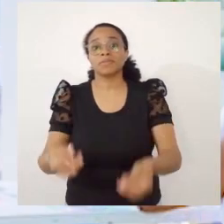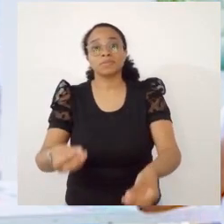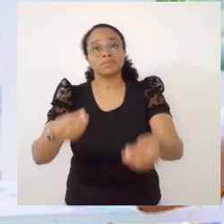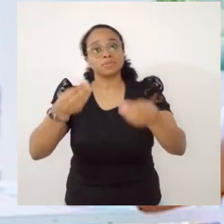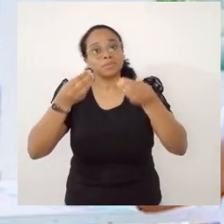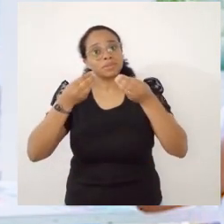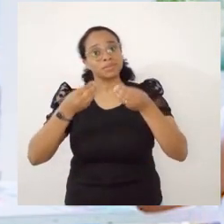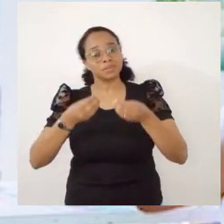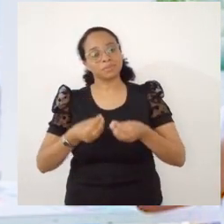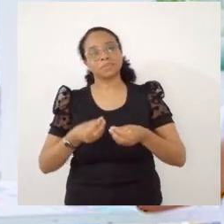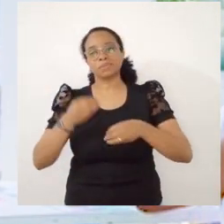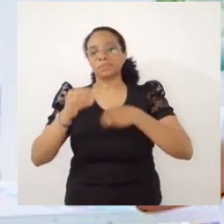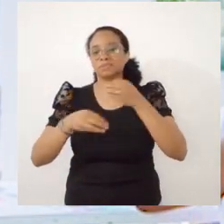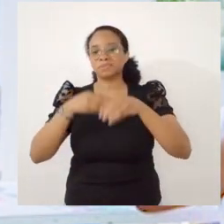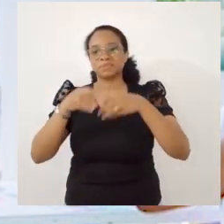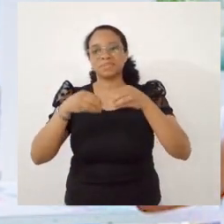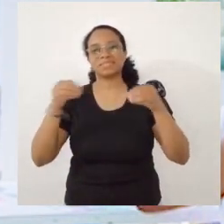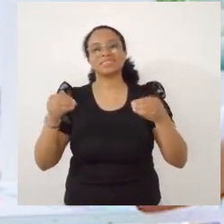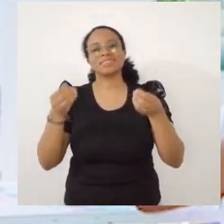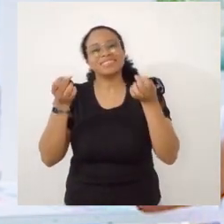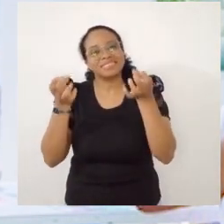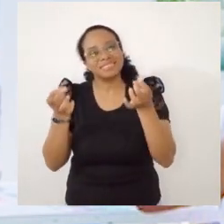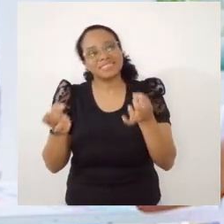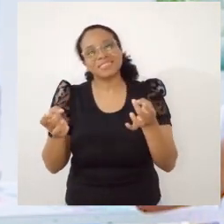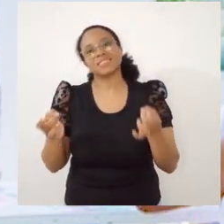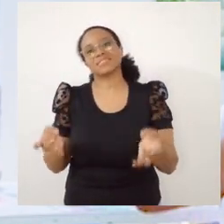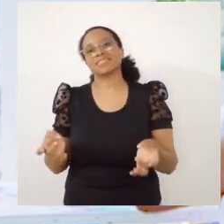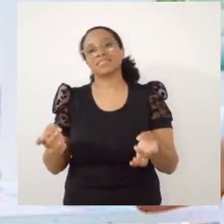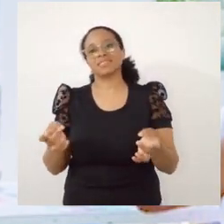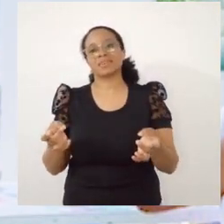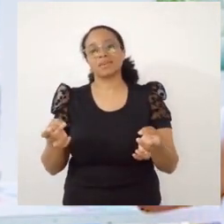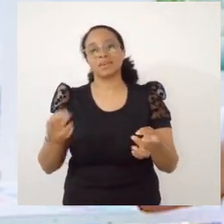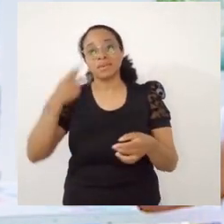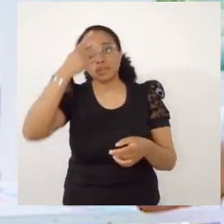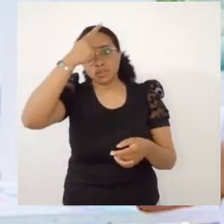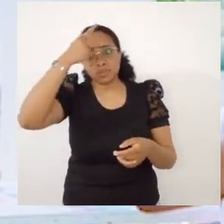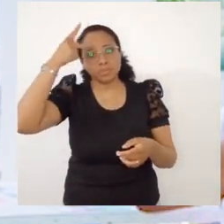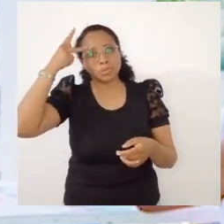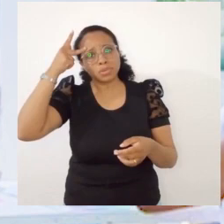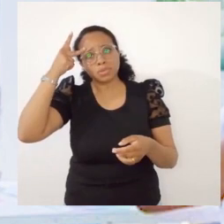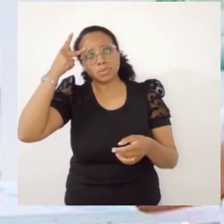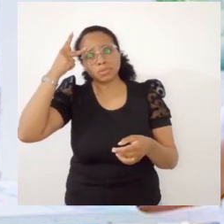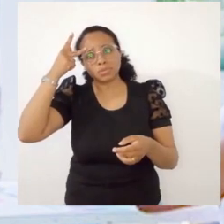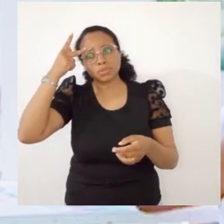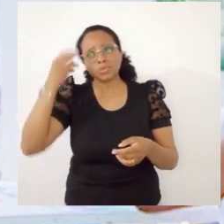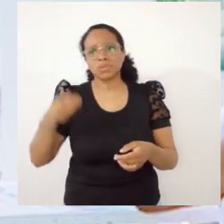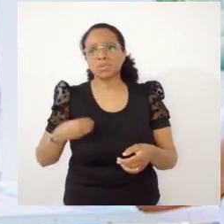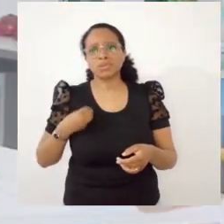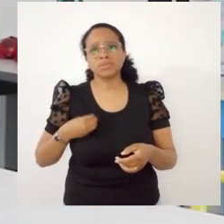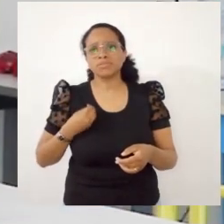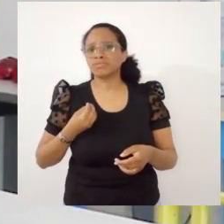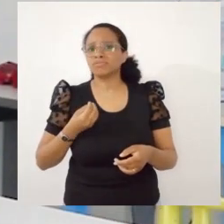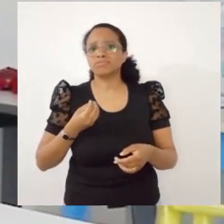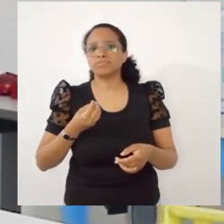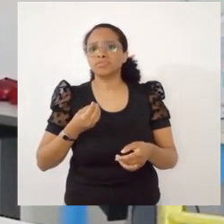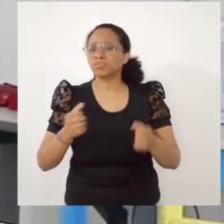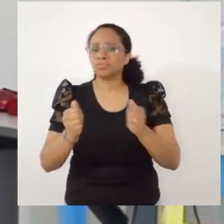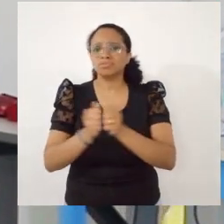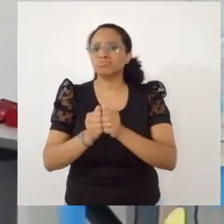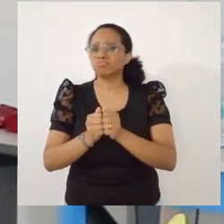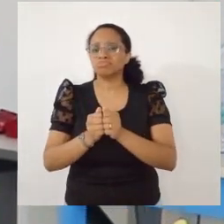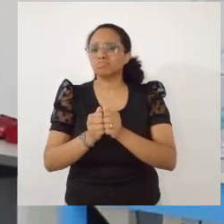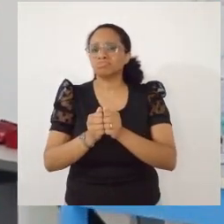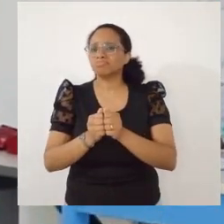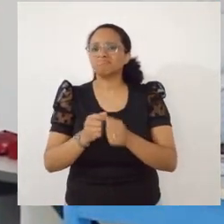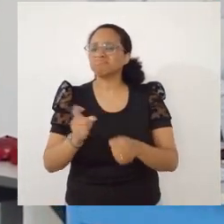especial de uma pessoa completamente desconhecida, que não faz parte da rotina dos nossos assistidos.